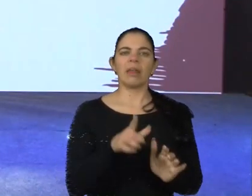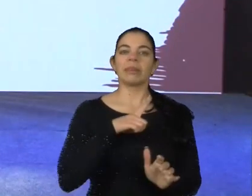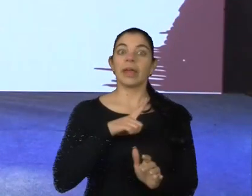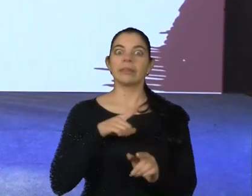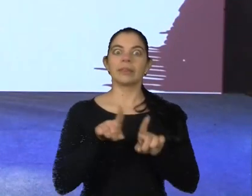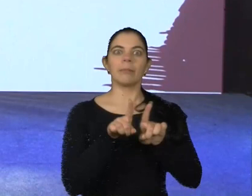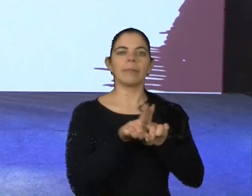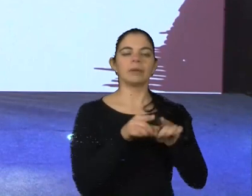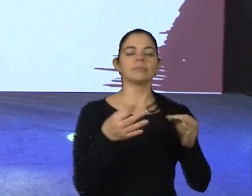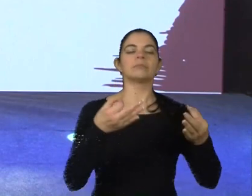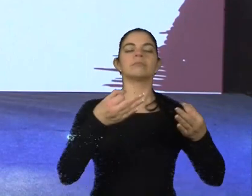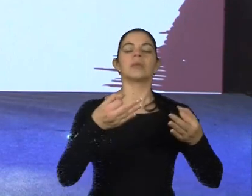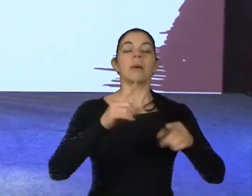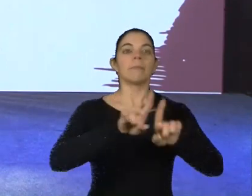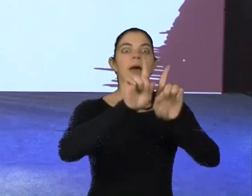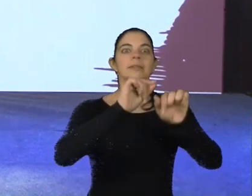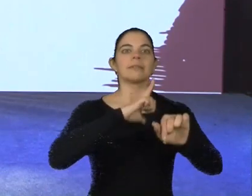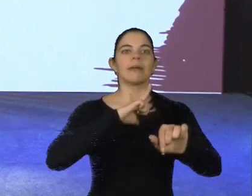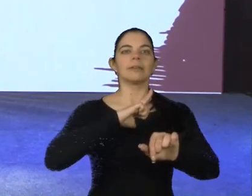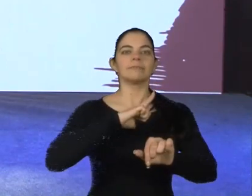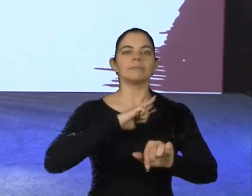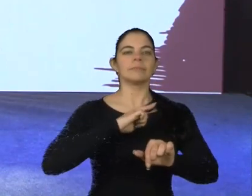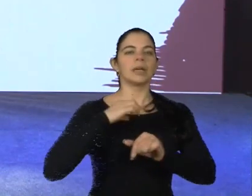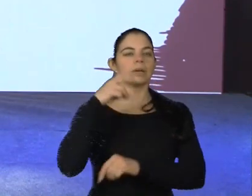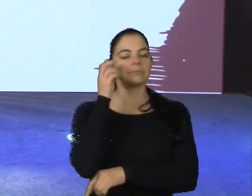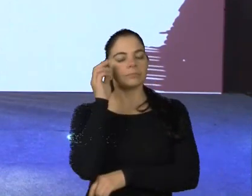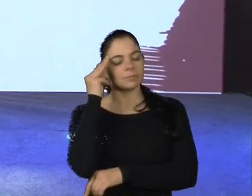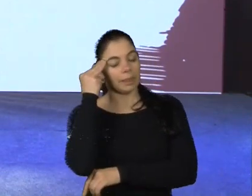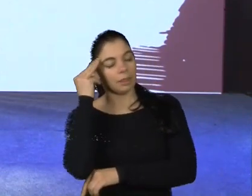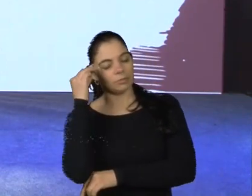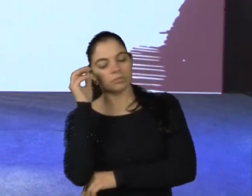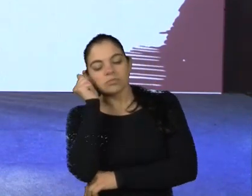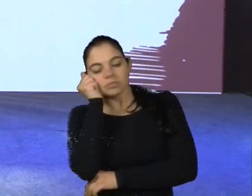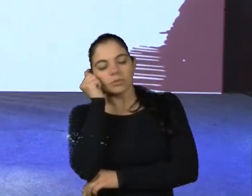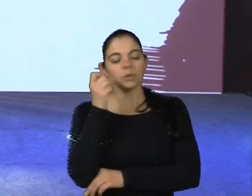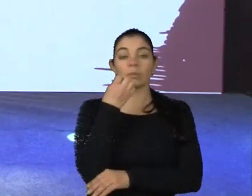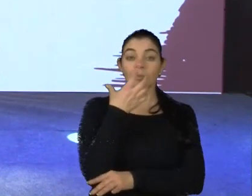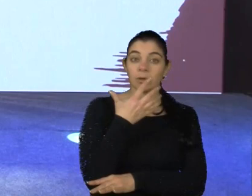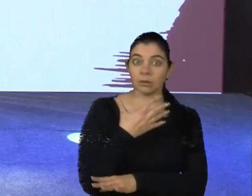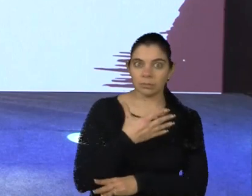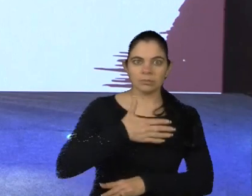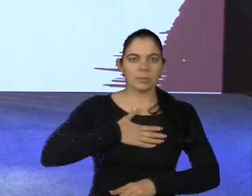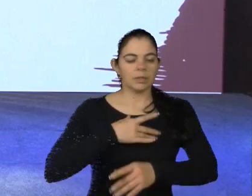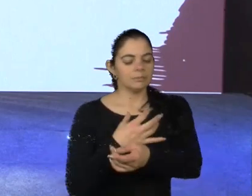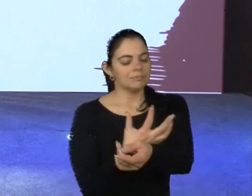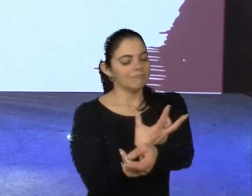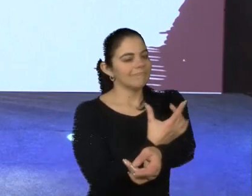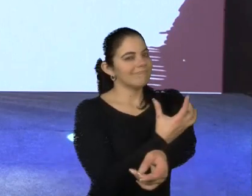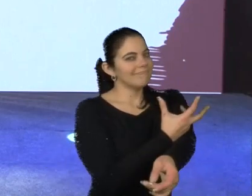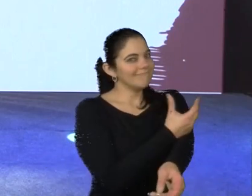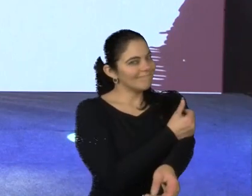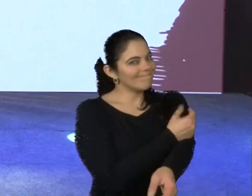da meditação, mas além da meditação, uma higiene mental, um sono bom. A nossa parte emocional, que aí também traz